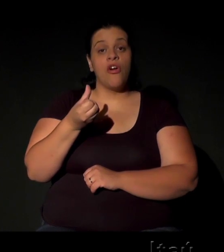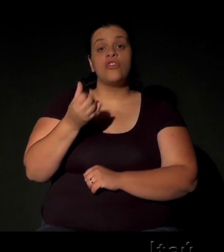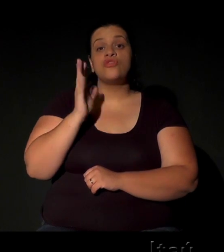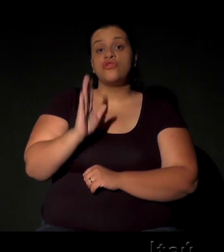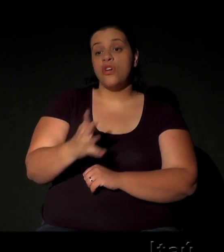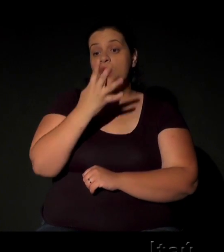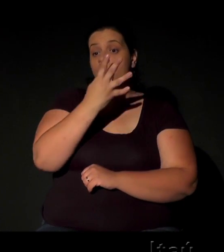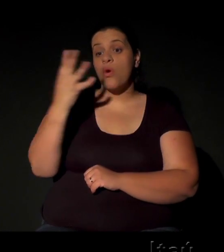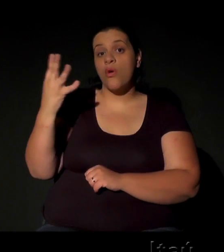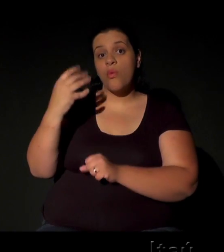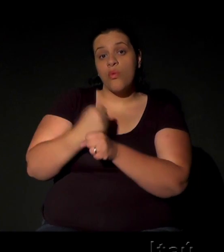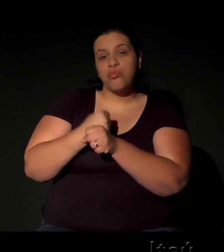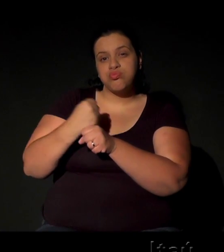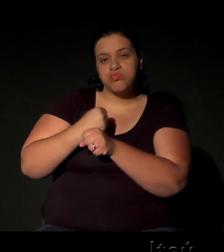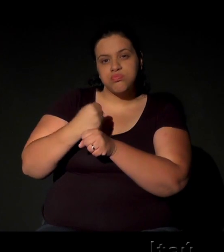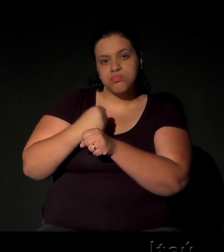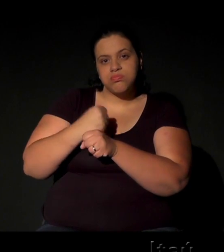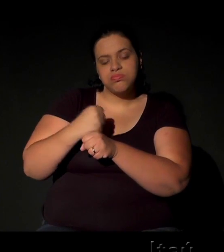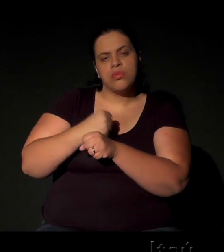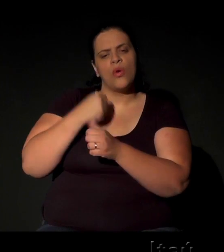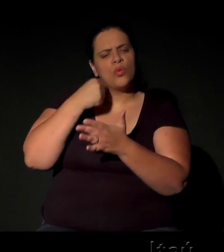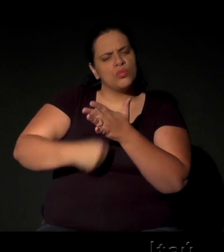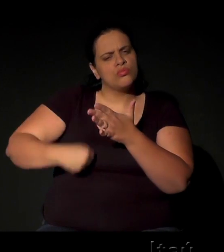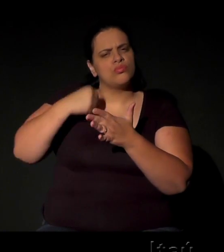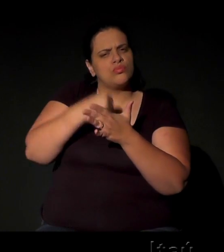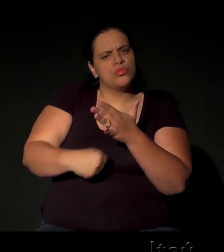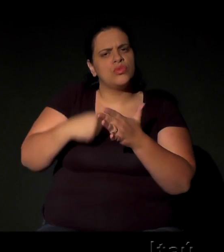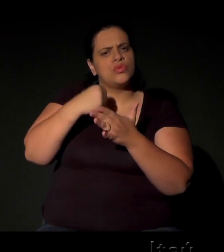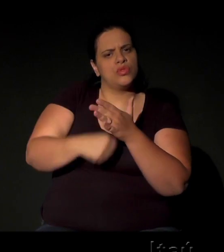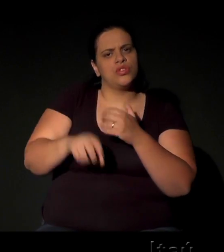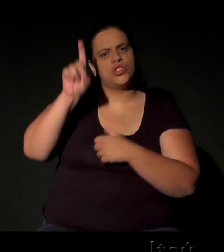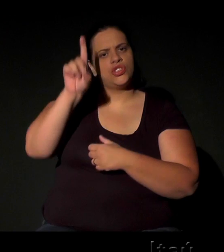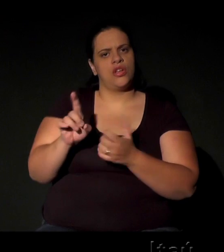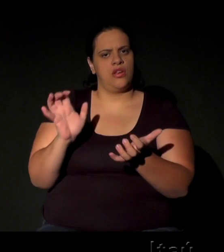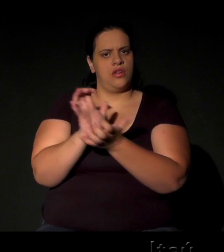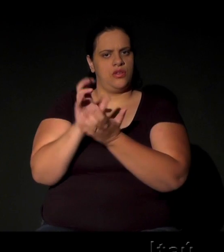44 dedicados à luta dos direitos